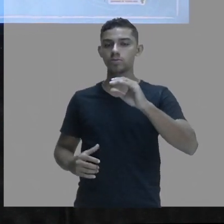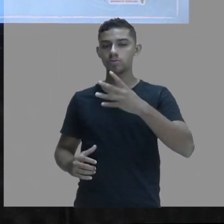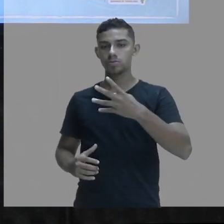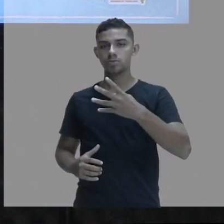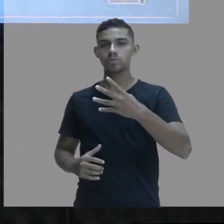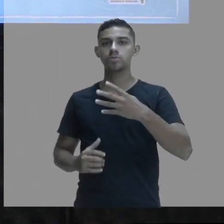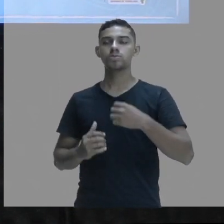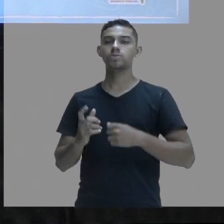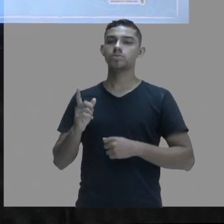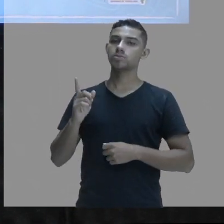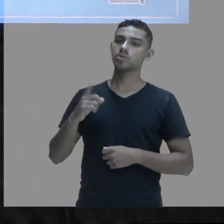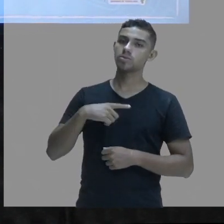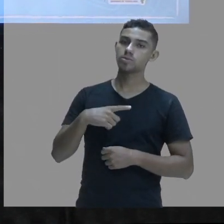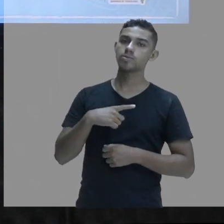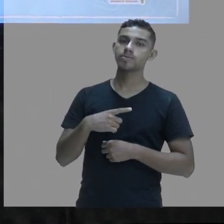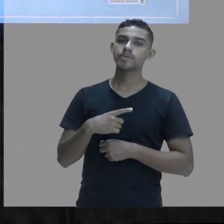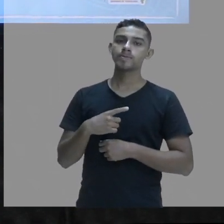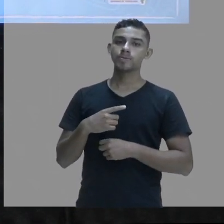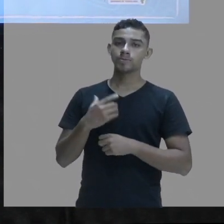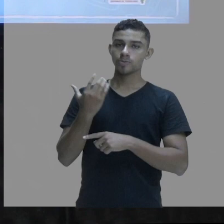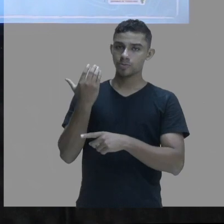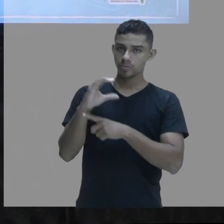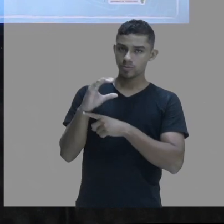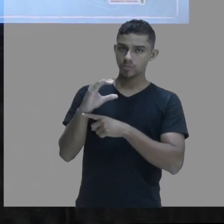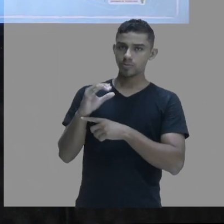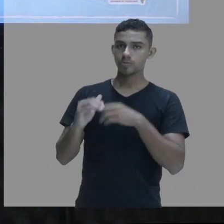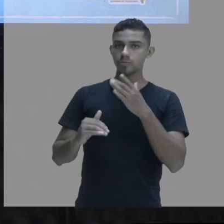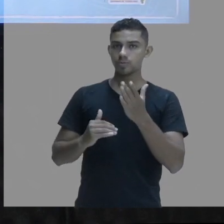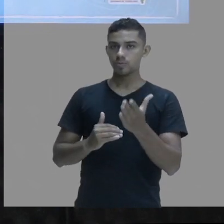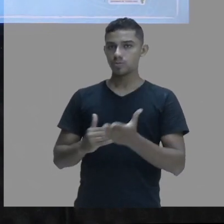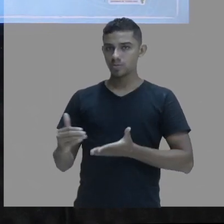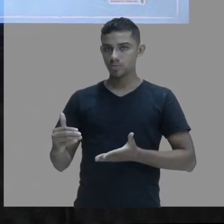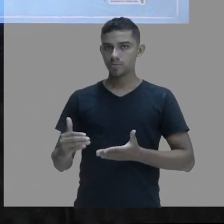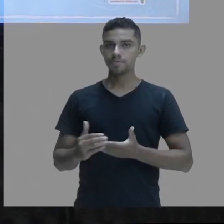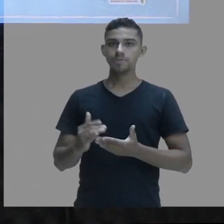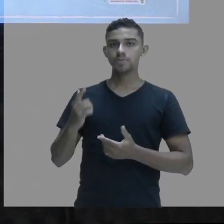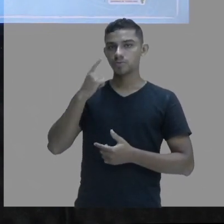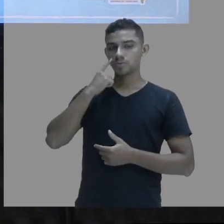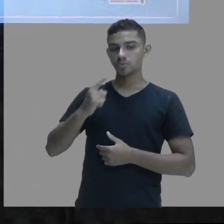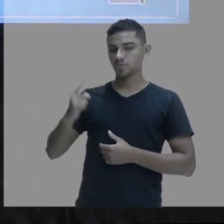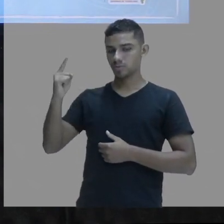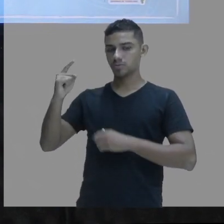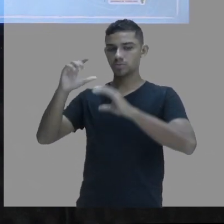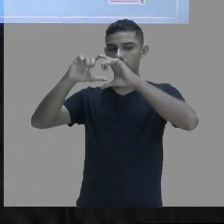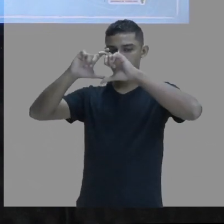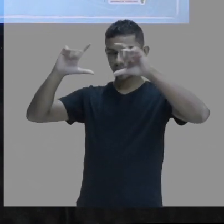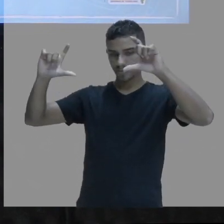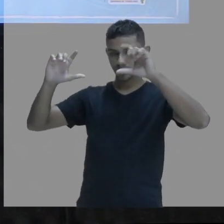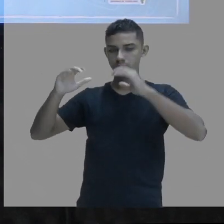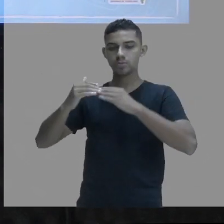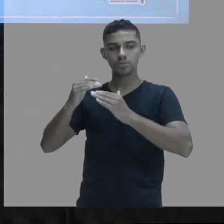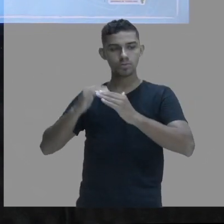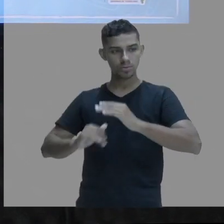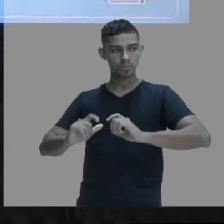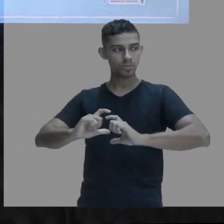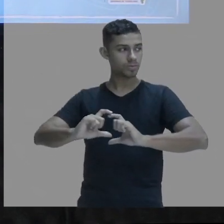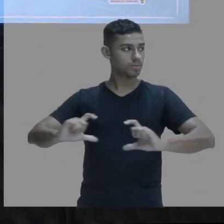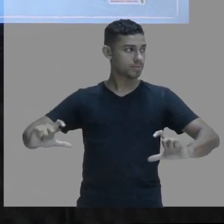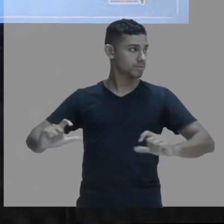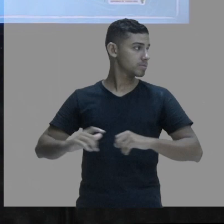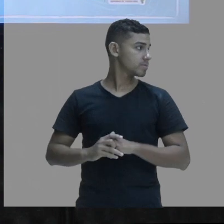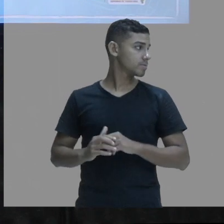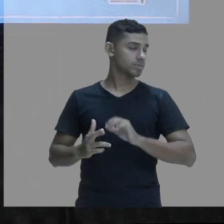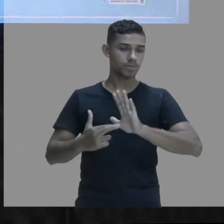carbonos iniciais, como no caso de cima, como no caso de baixo. Eles representam a mesma